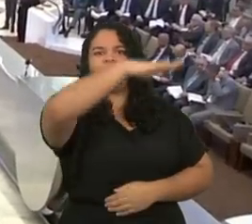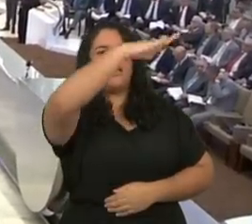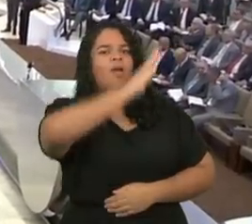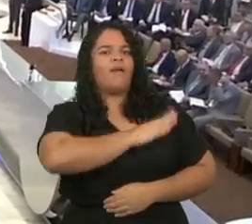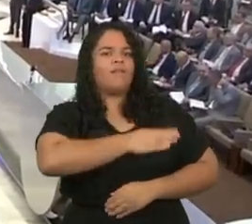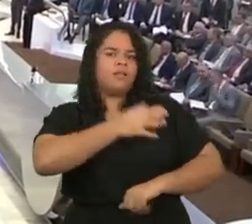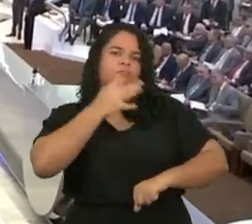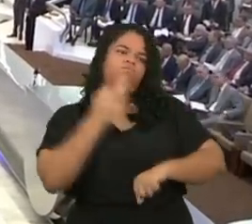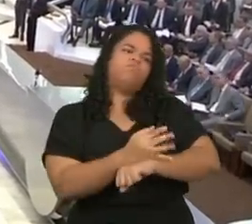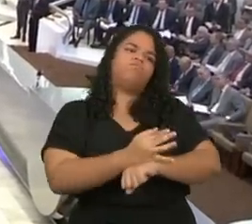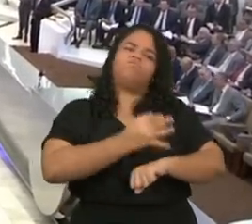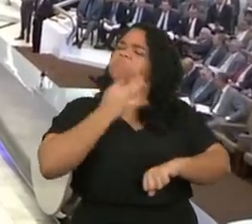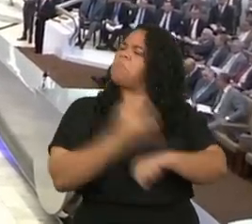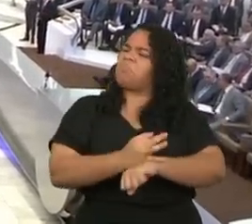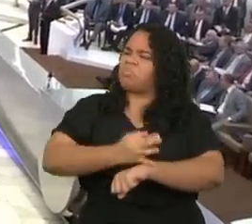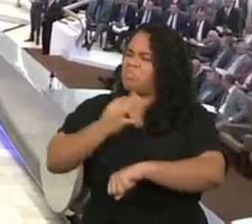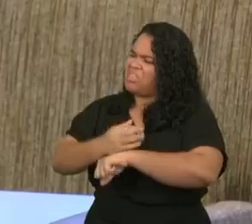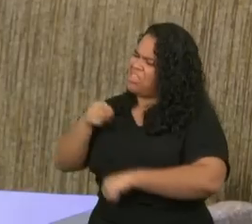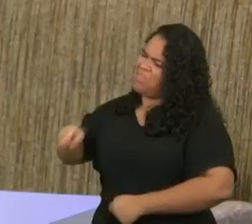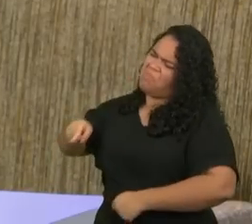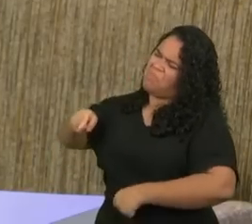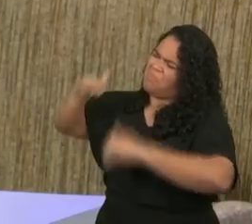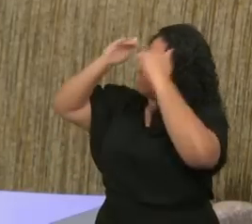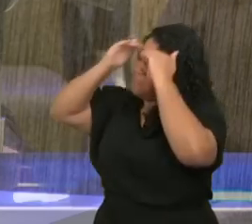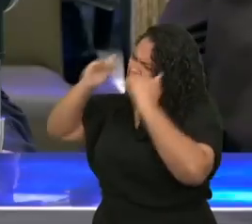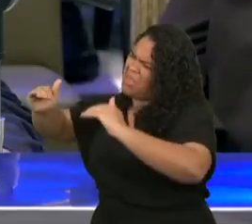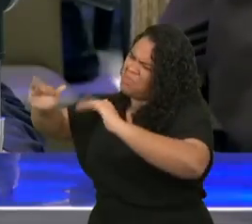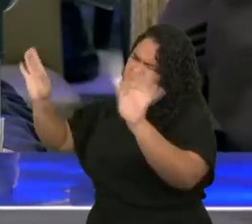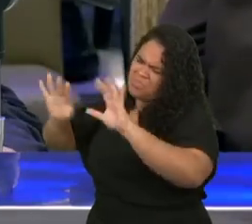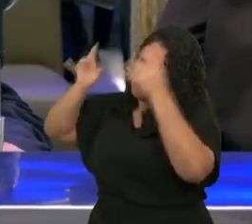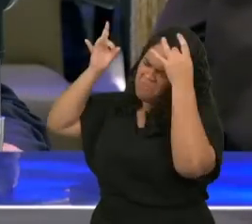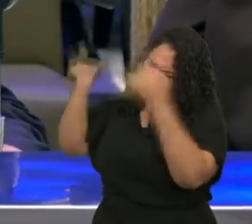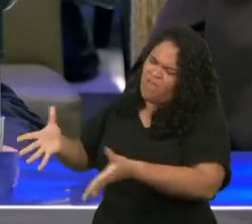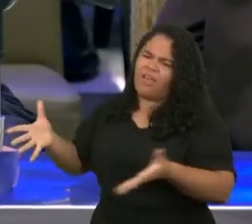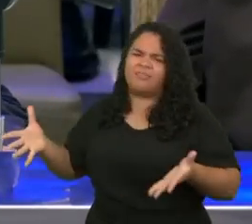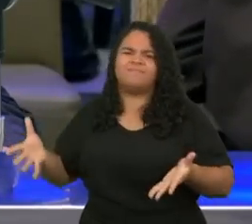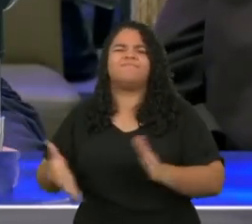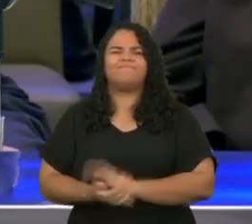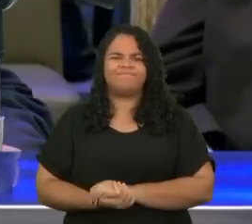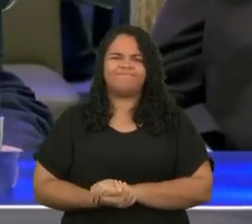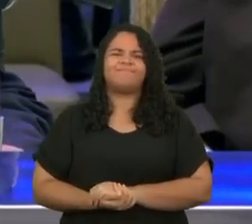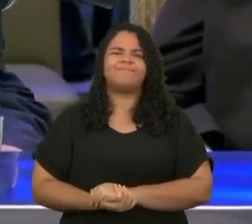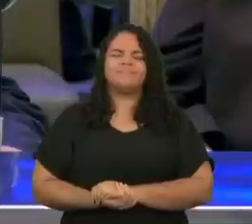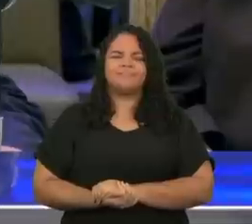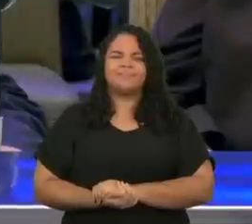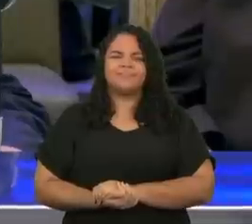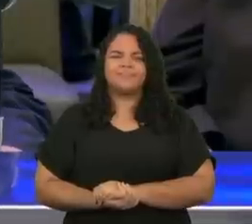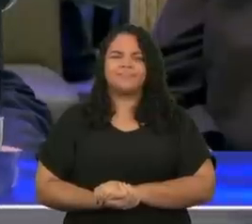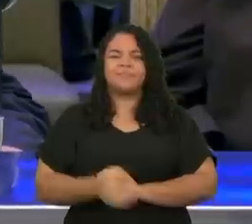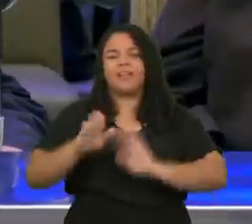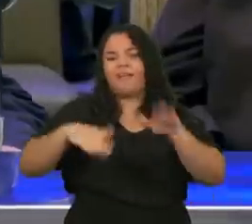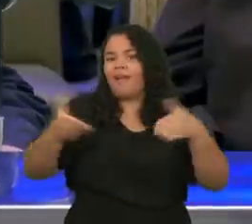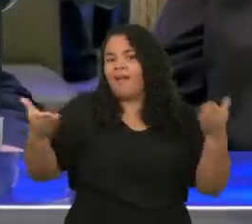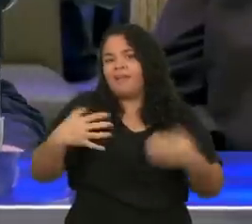aflição você dorme agora descuidadamente mas vai passar um tempo acordado e talvez